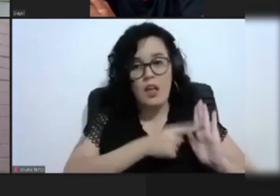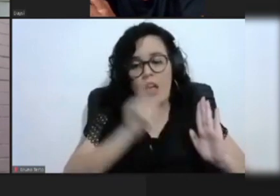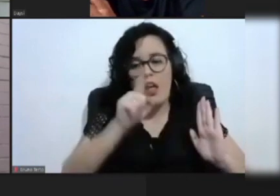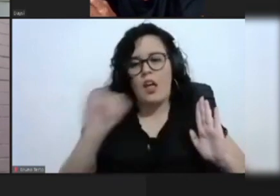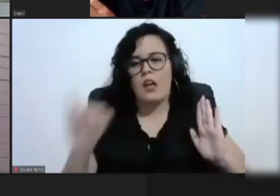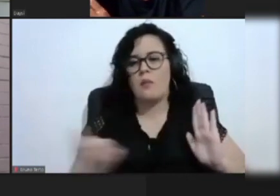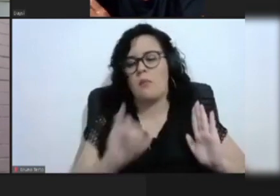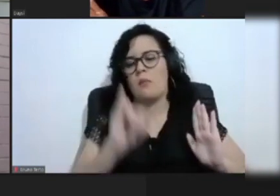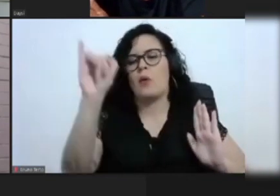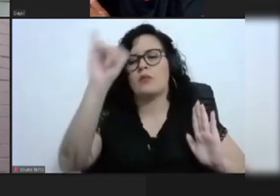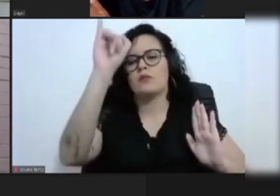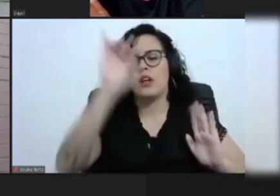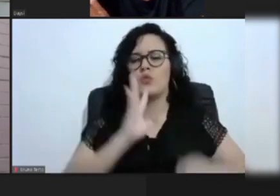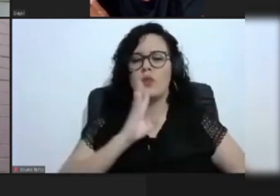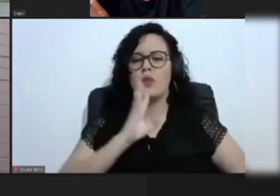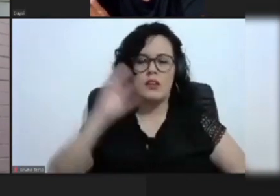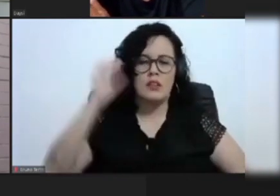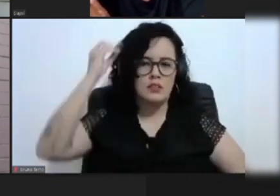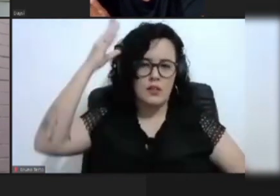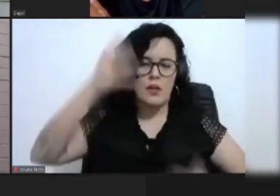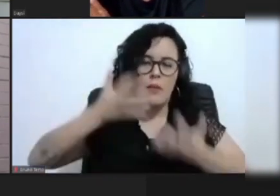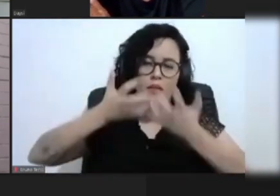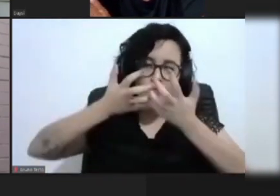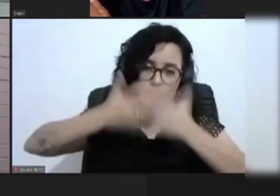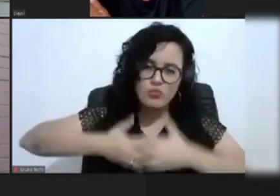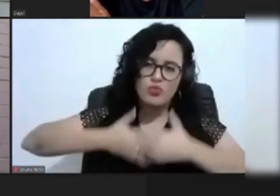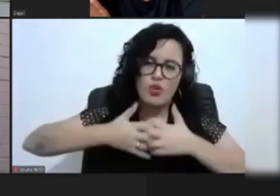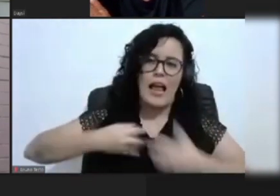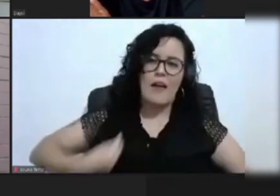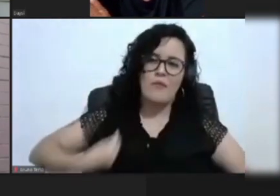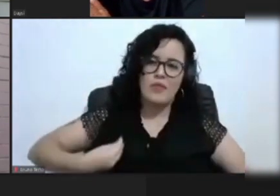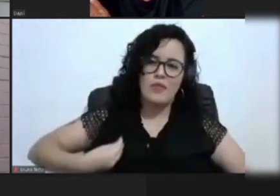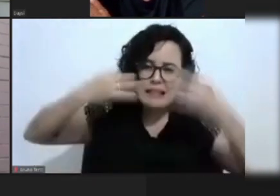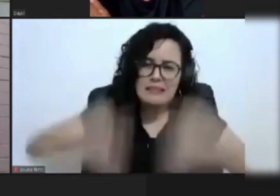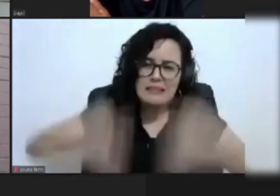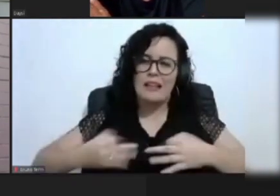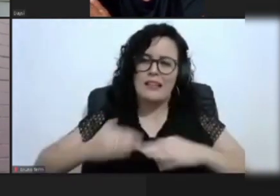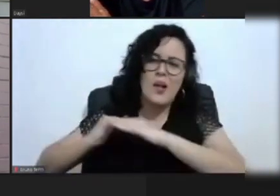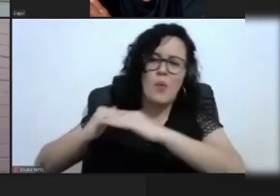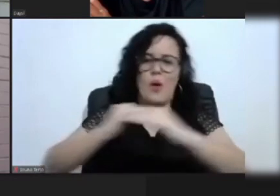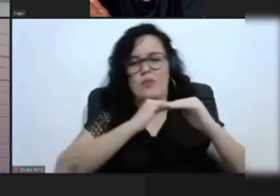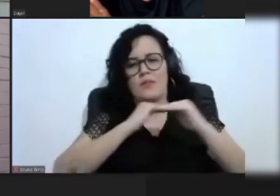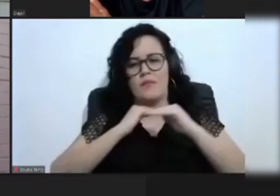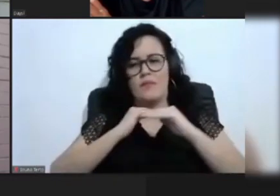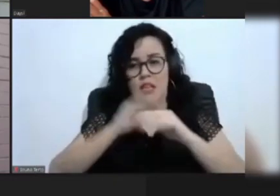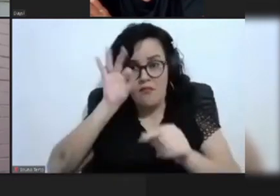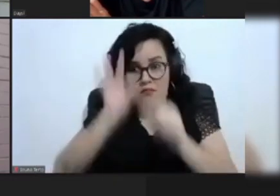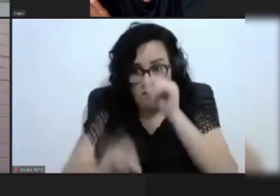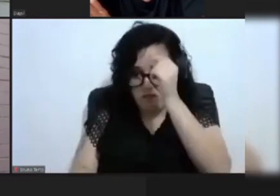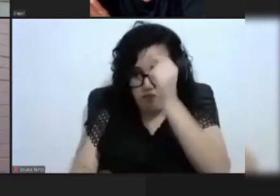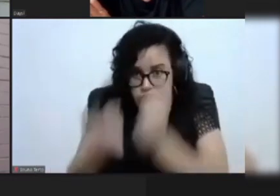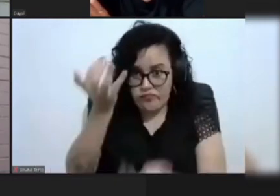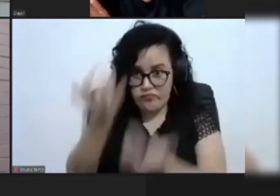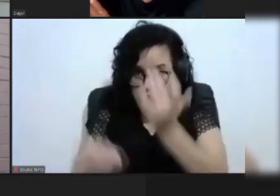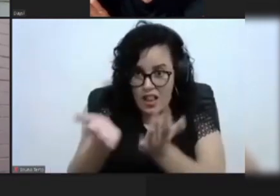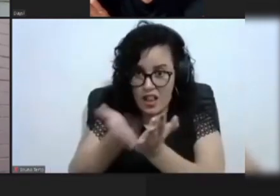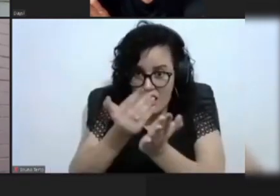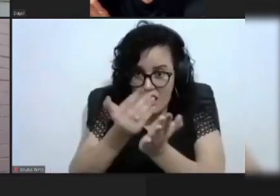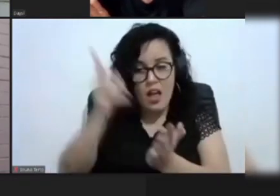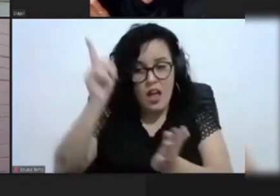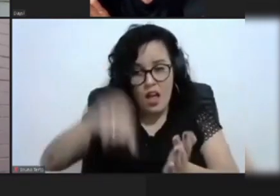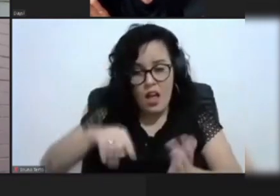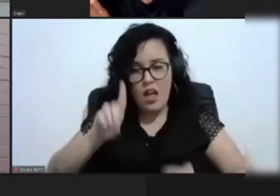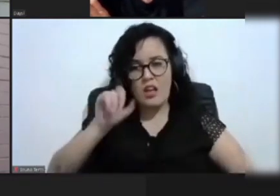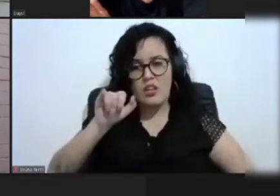importância imensa para o funcionamento da vida democrática, né? Quem queima os livros são as ditaduras, né?